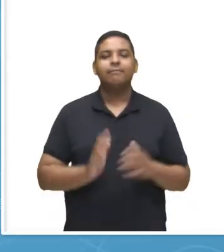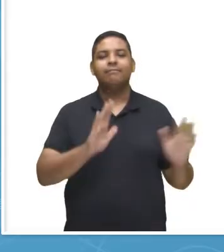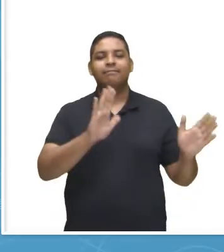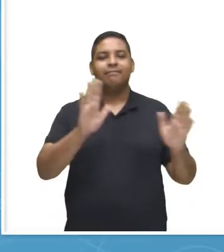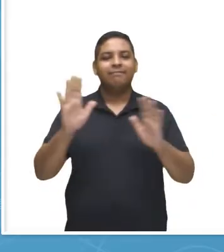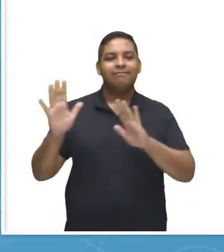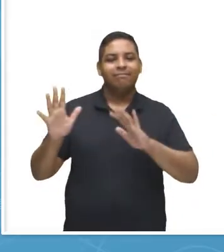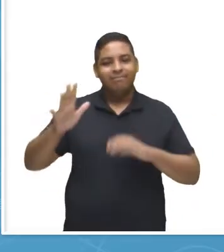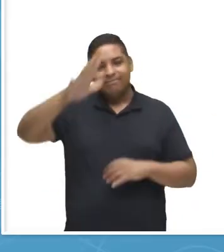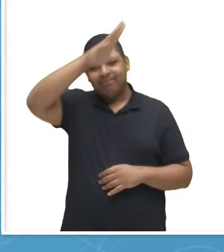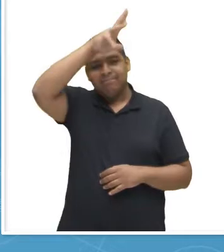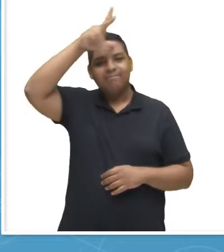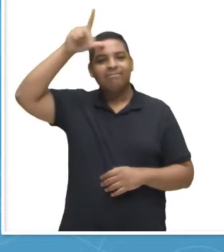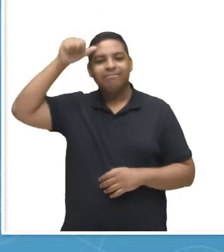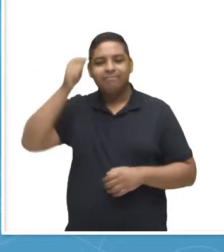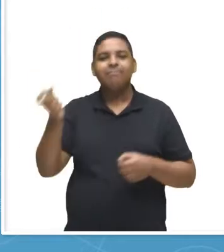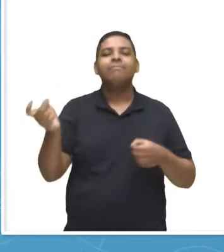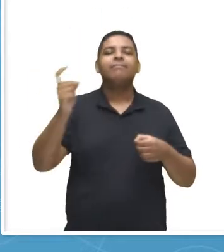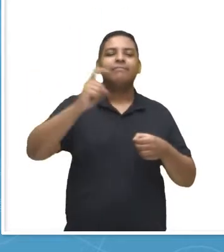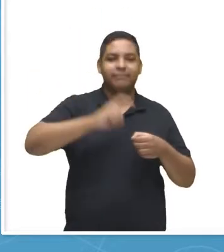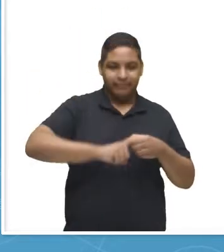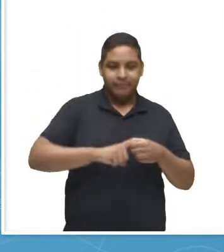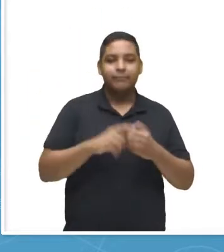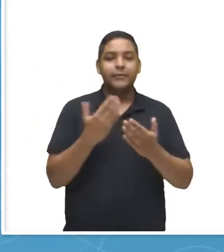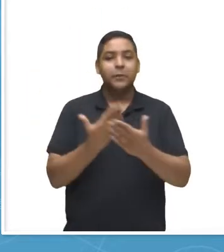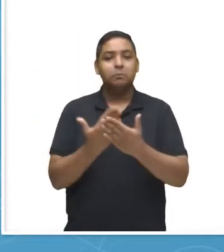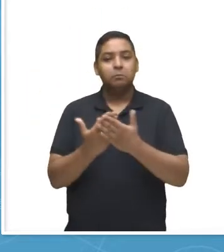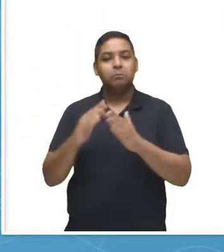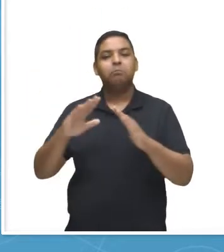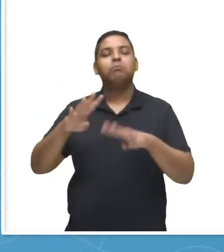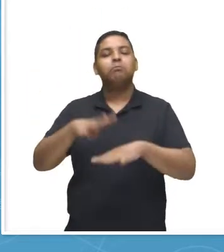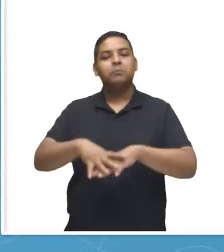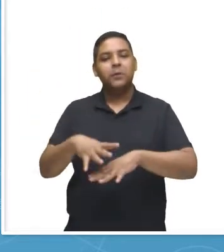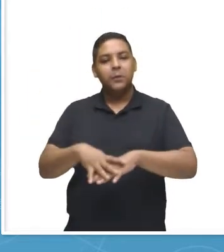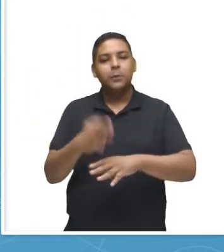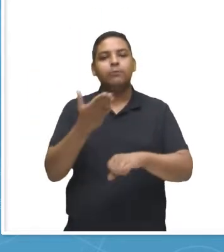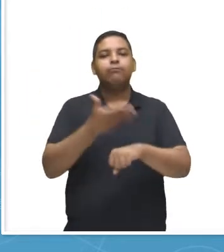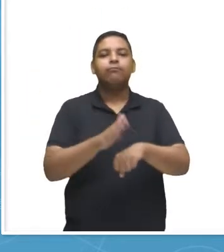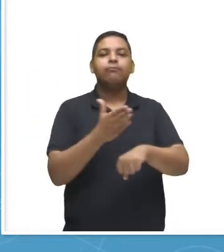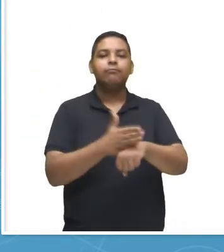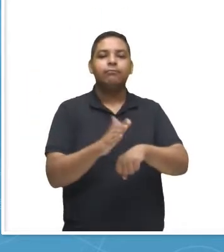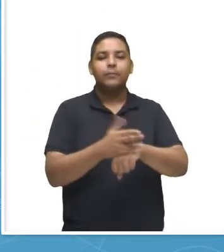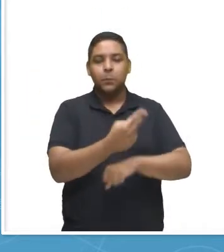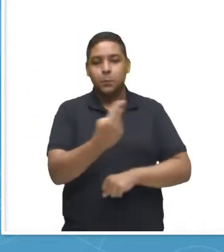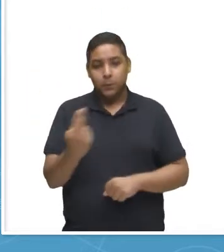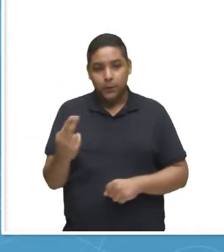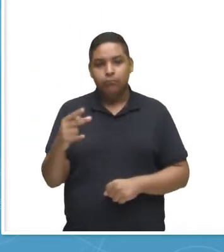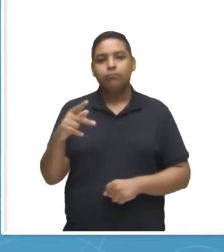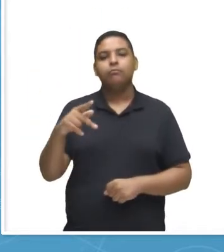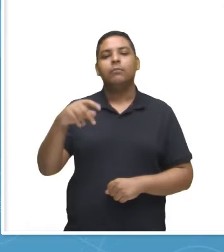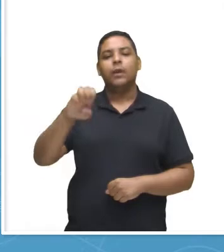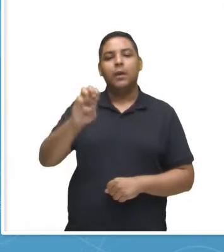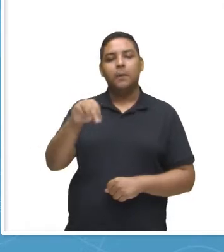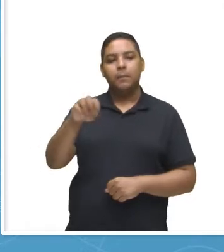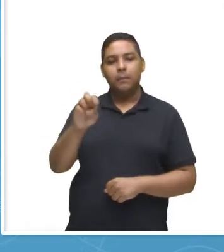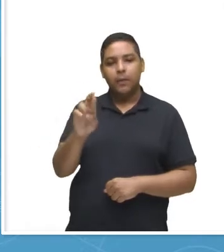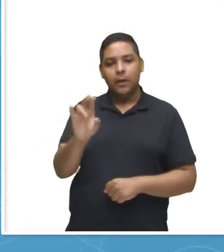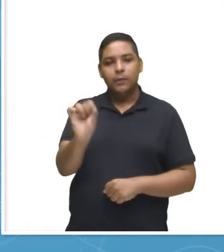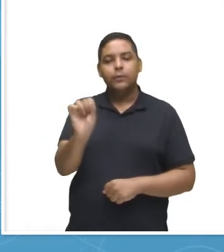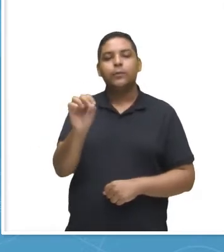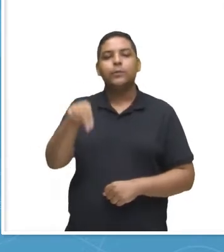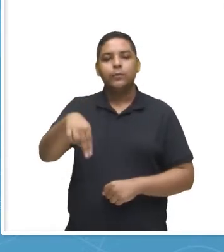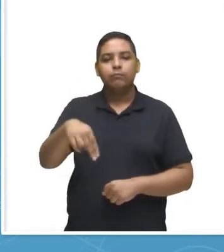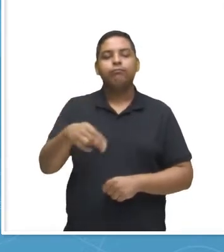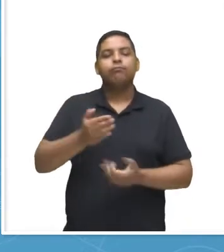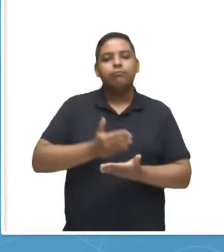Olá, Amazonas! Estamos de volta para mais uma aula de matemática, hoje com Praticando. Aqui quem vos fala é o professor Emerson Marão e vamos